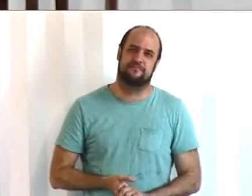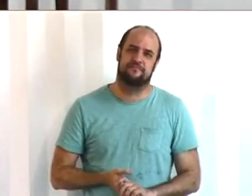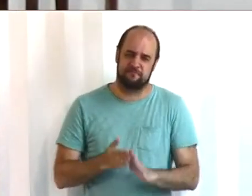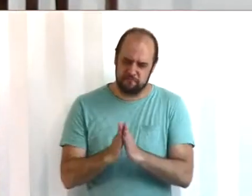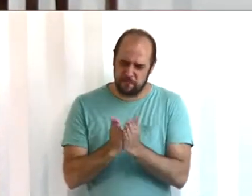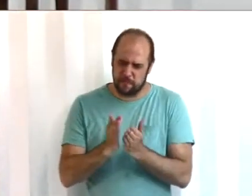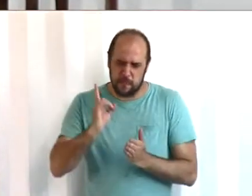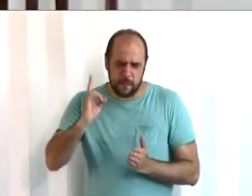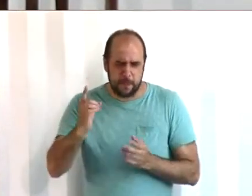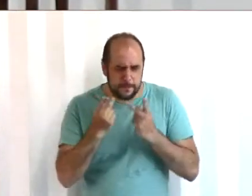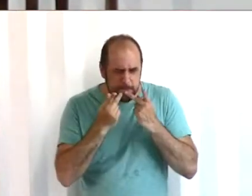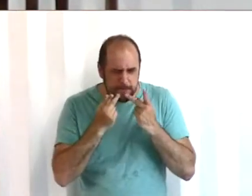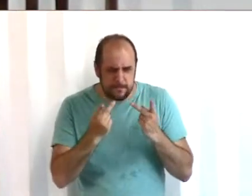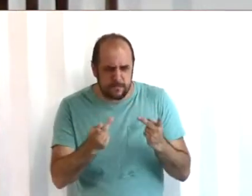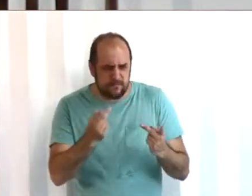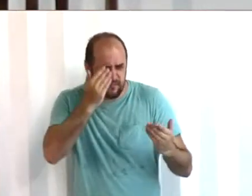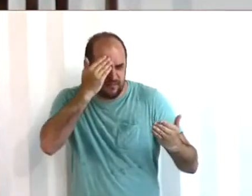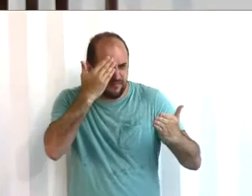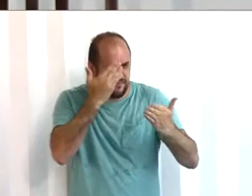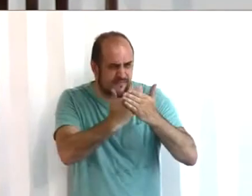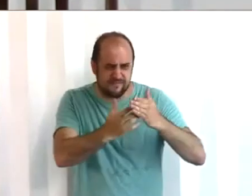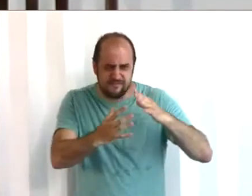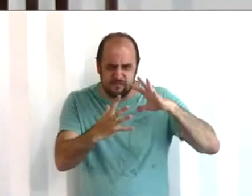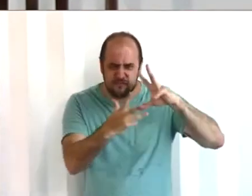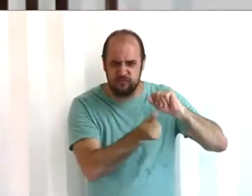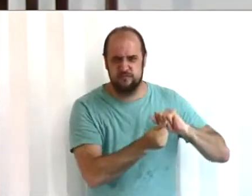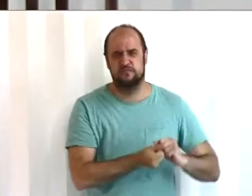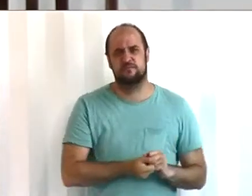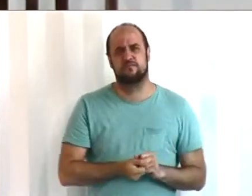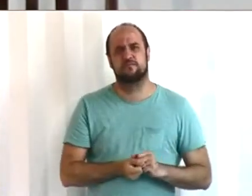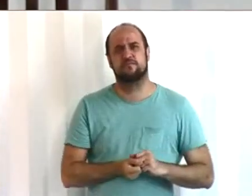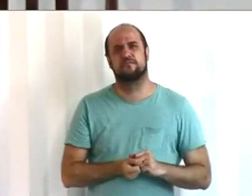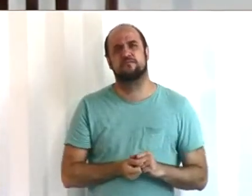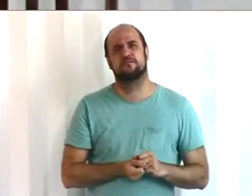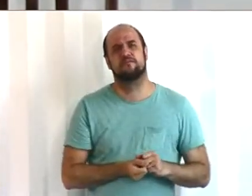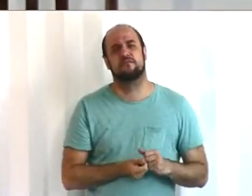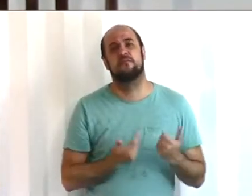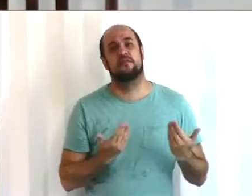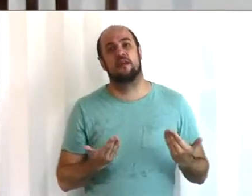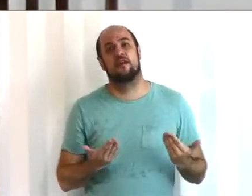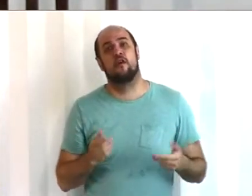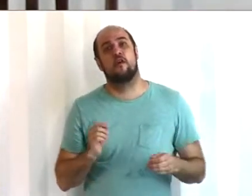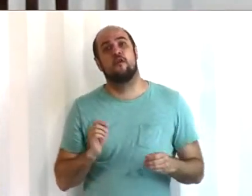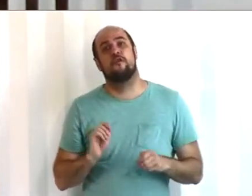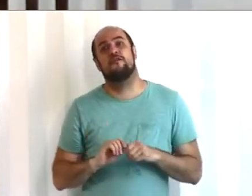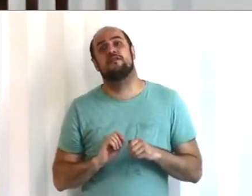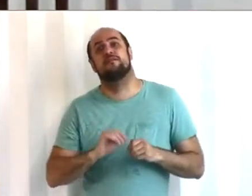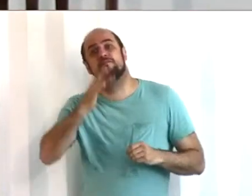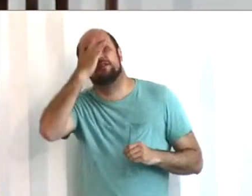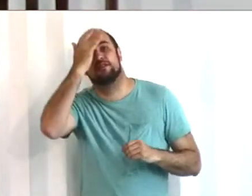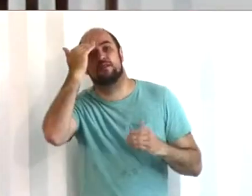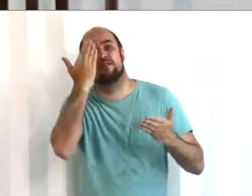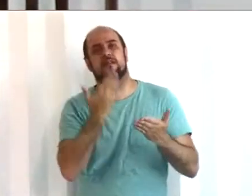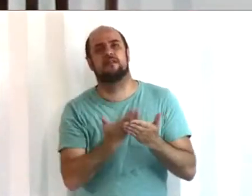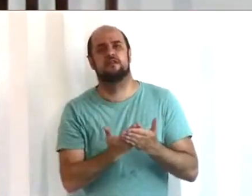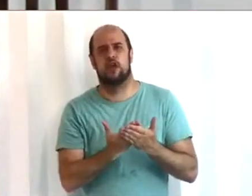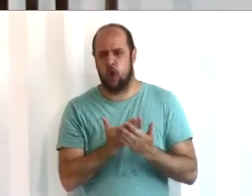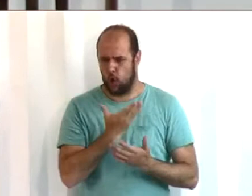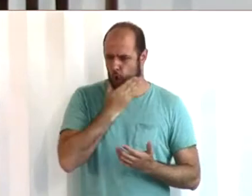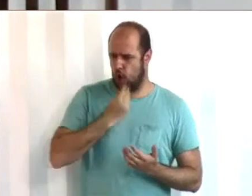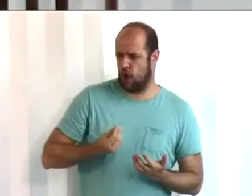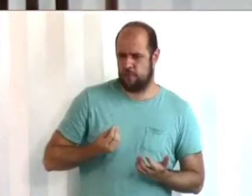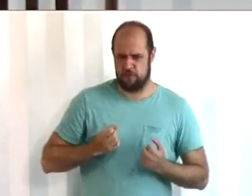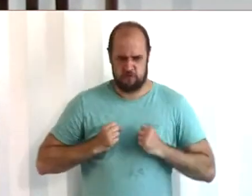A palavra de Deus diz que ele foi crido no mundo. Quem é que faz as pessoas crerem? Não é a força do homem, não